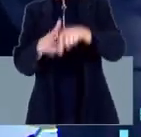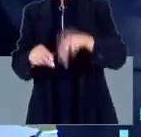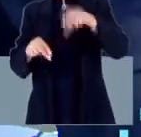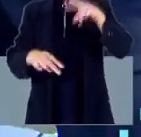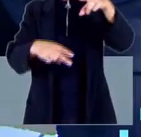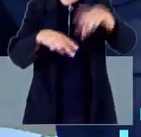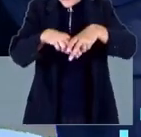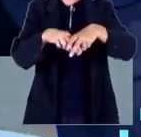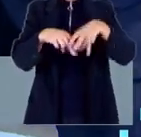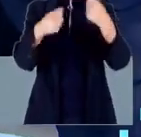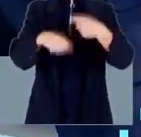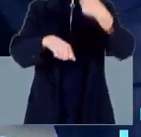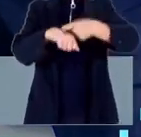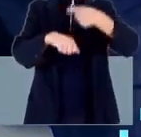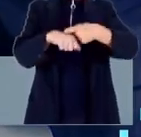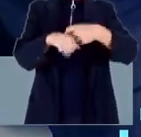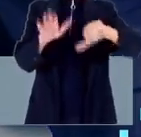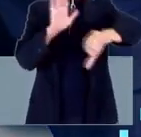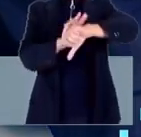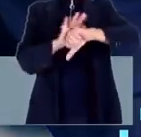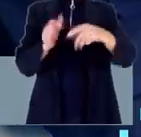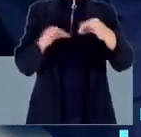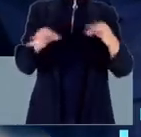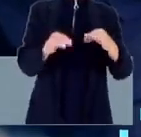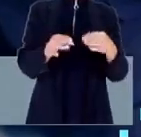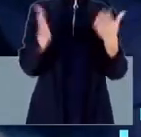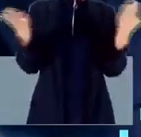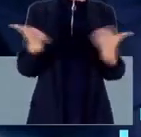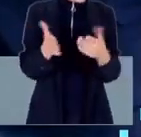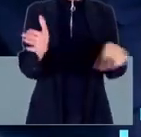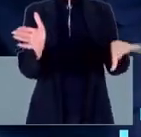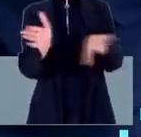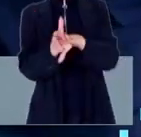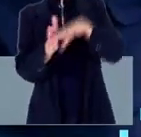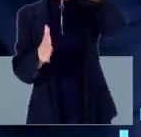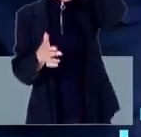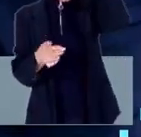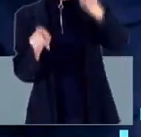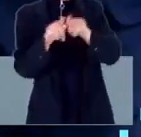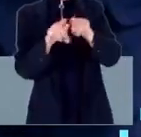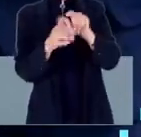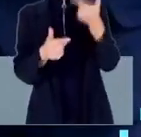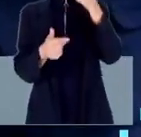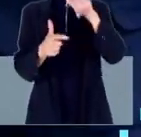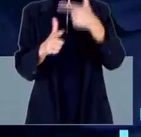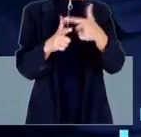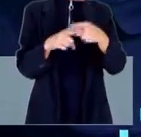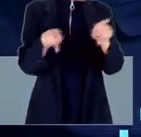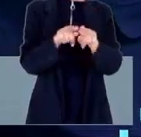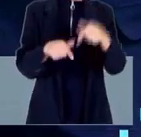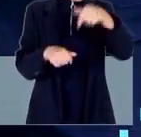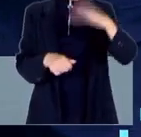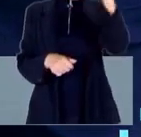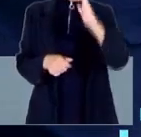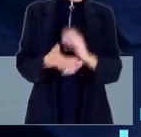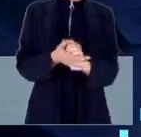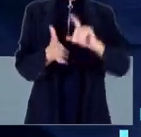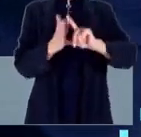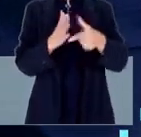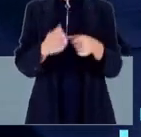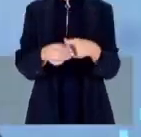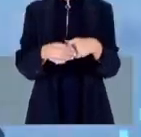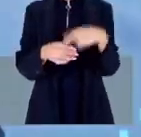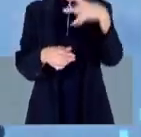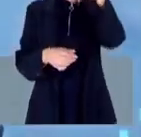duro com crime organizado inclusive que tá chegando na Amazônia agora tem uma outra situação que ela tinha nós temos do Brasil depois de